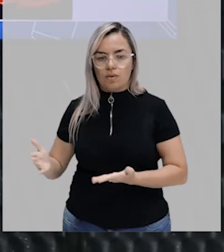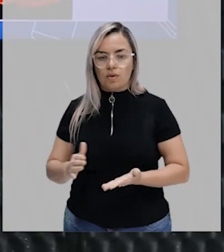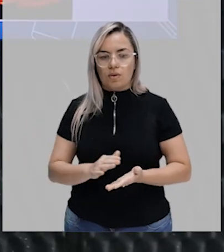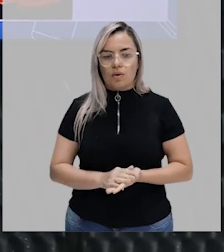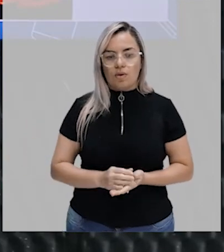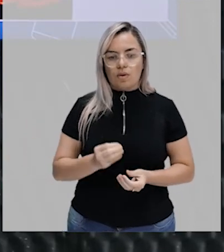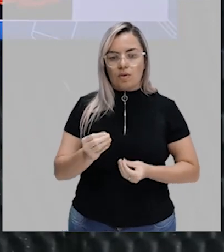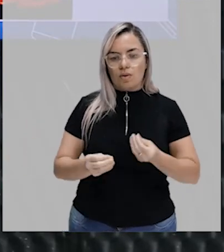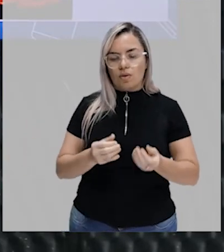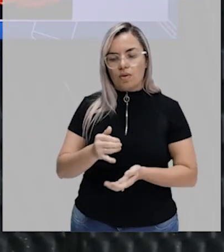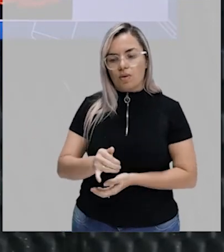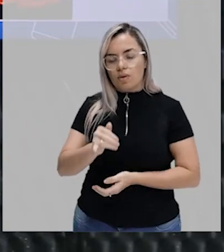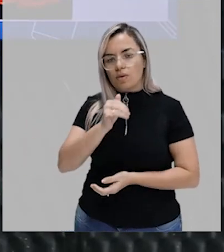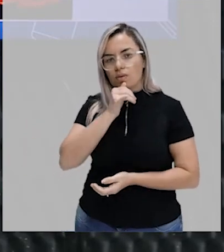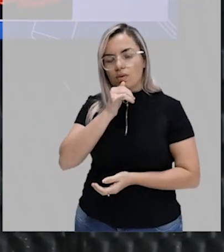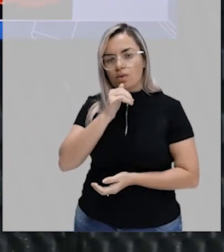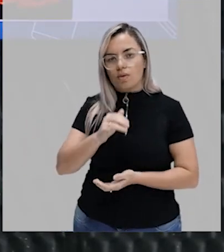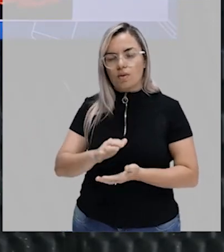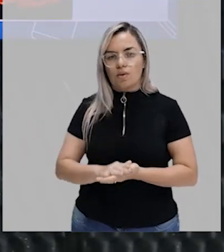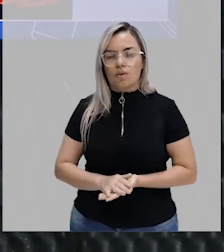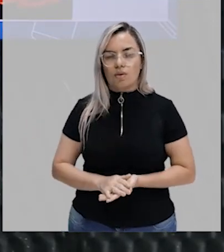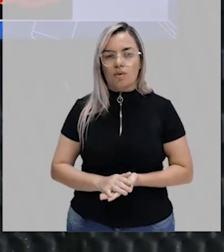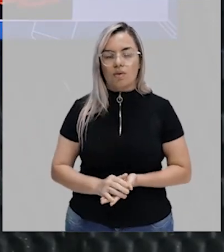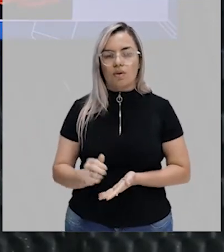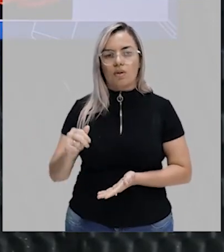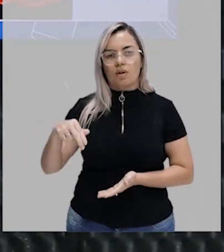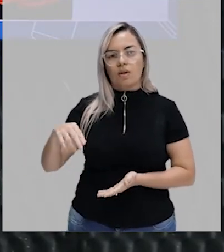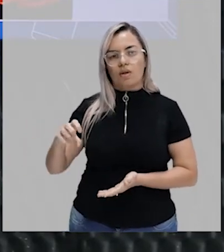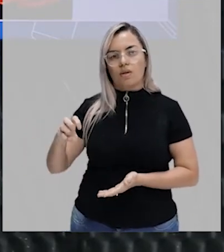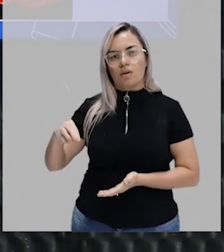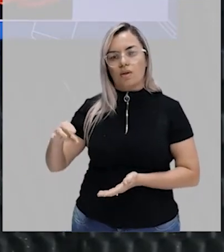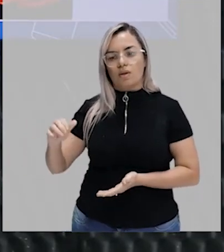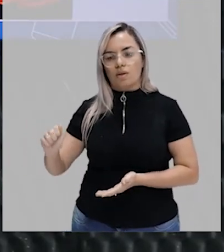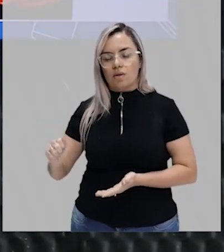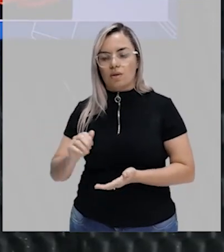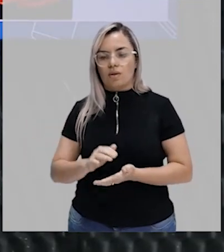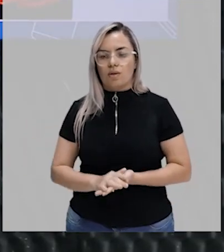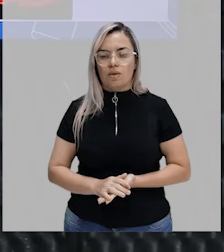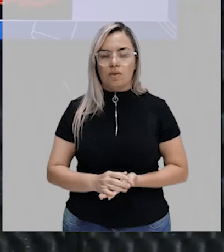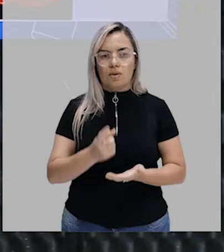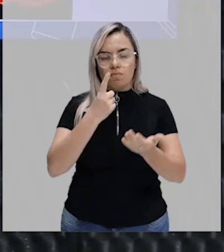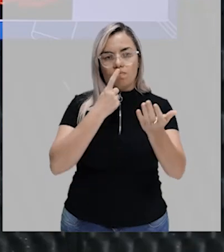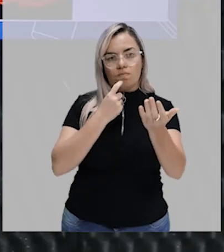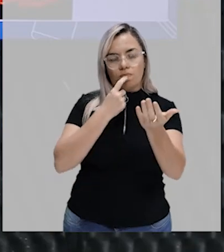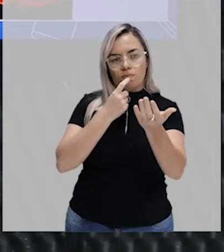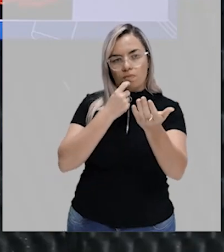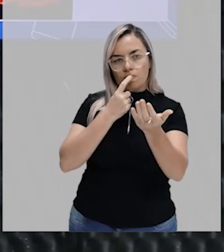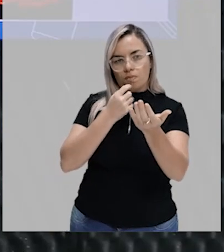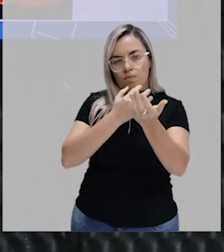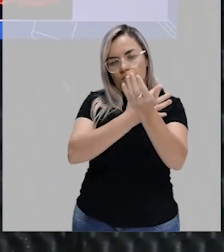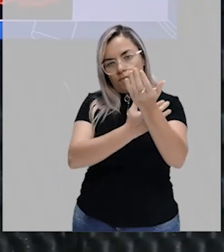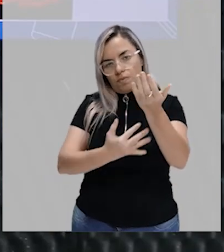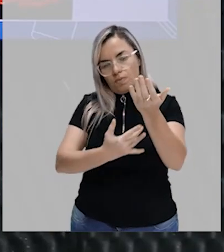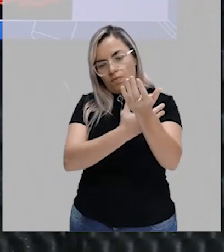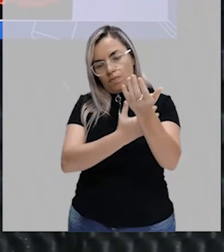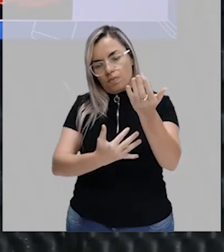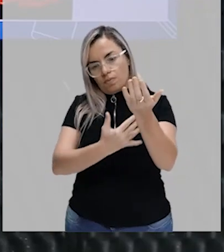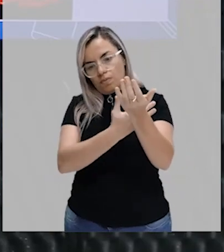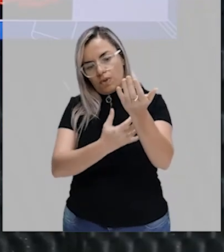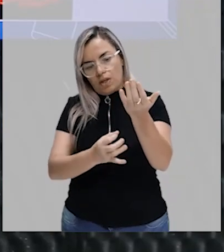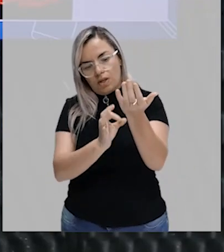falciforme. Lá na hemoglobina, que é o pigmentozinho vermelho, que dá a cor vermelha ao glóbulo